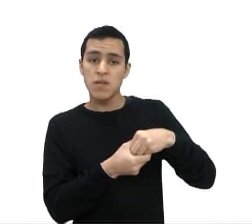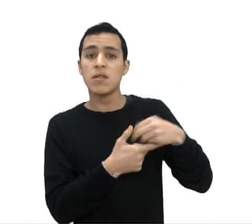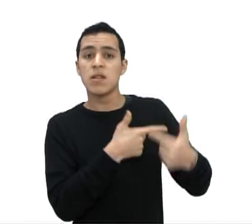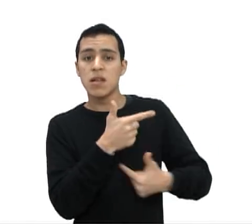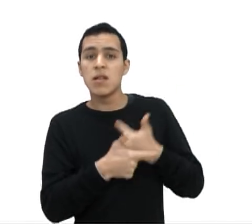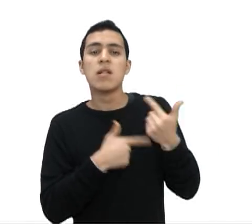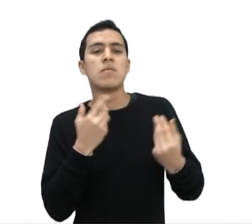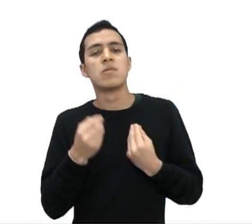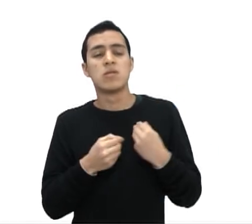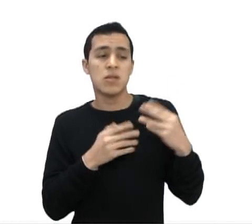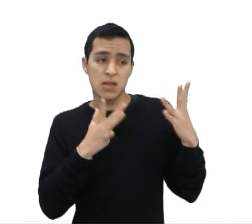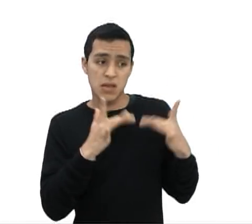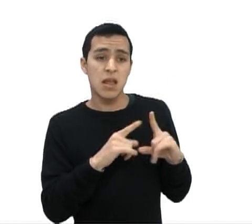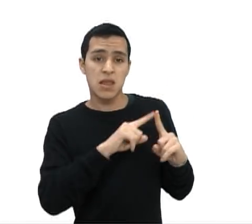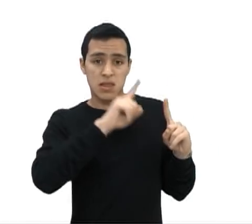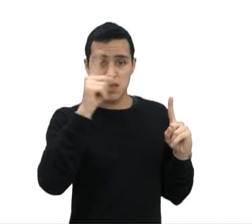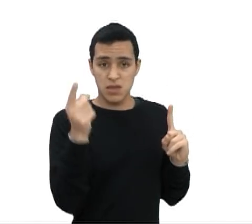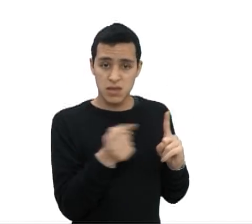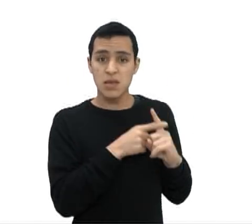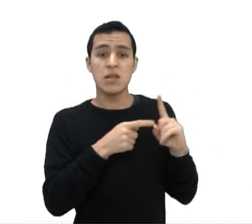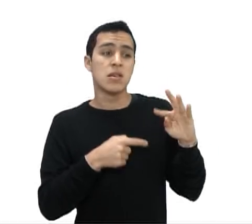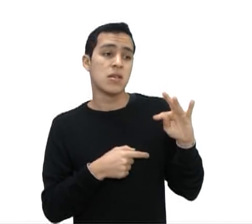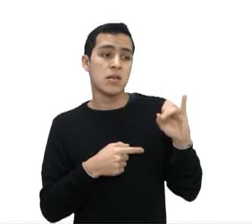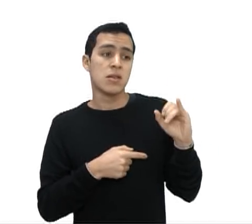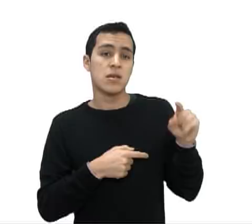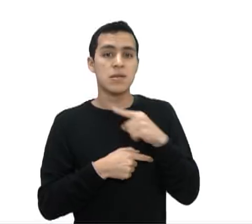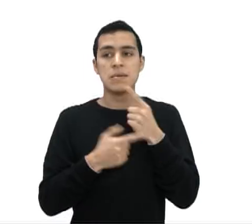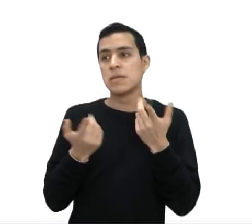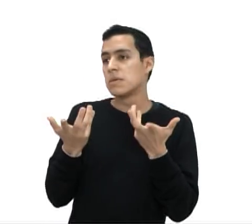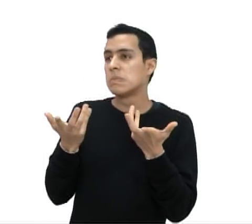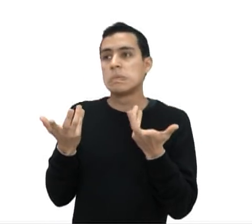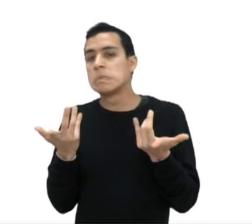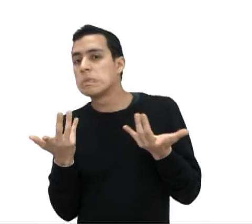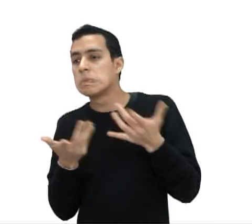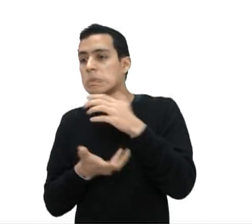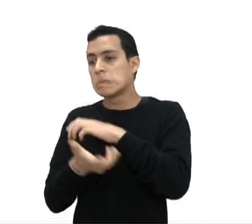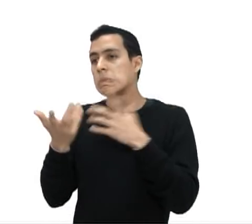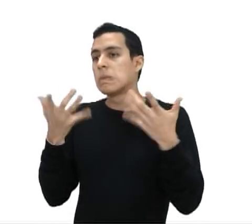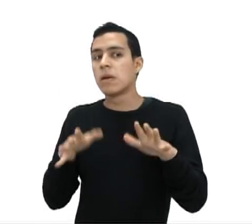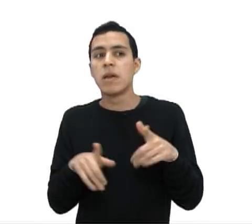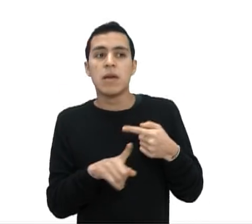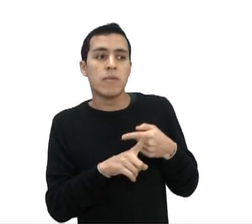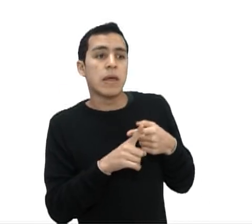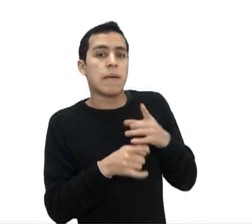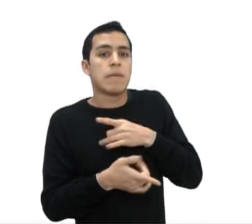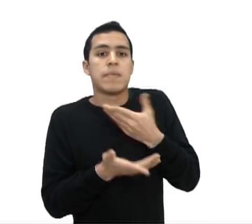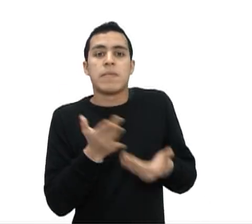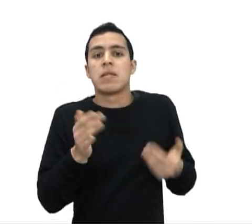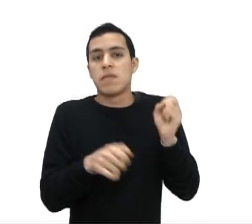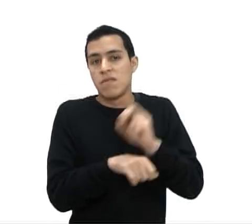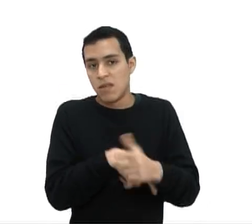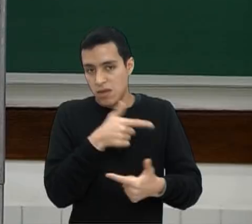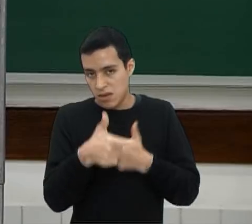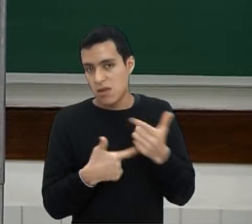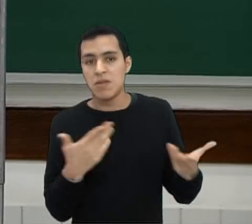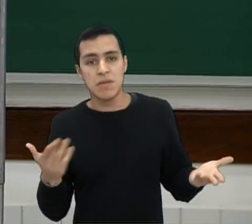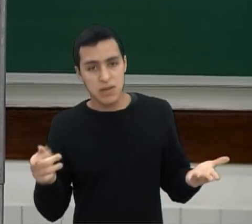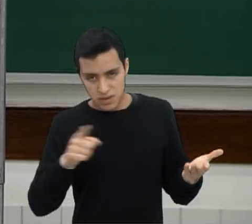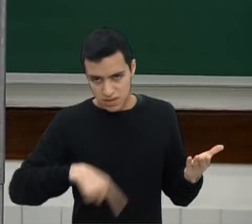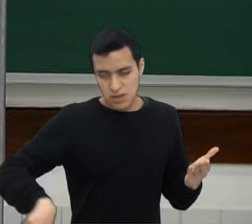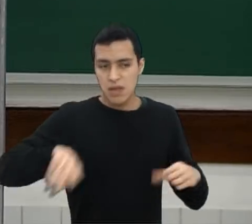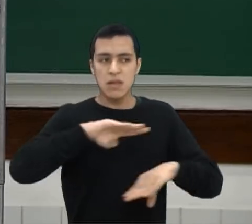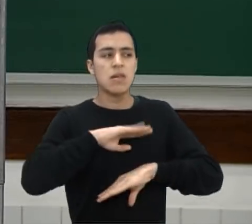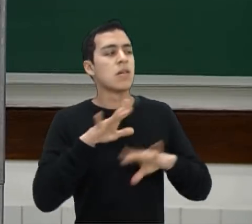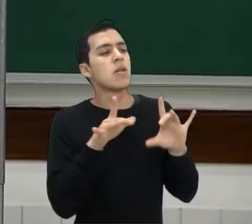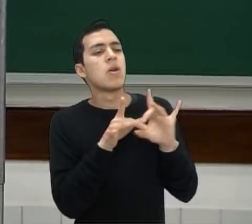Mas com a namorada grávida, Tião resiste à greve para não perder o emprego. Né? Então, na situação aqui,